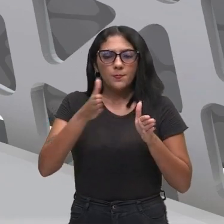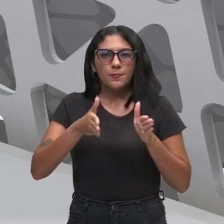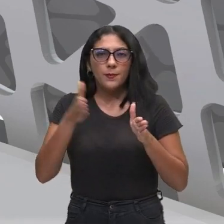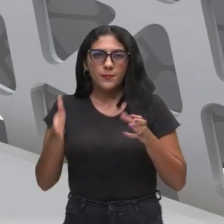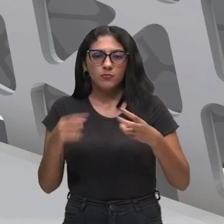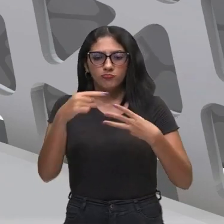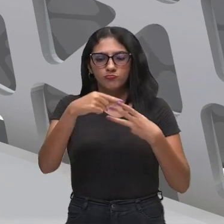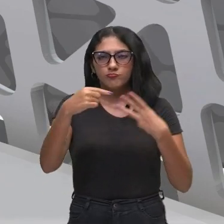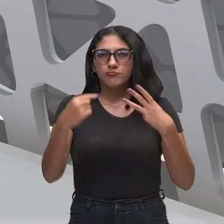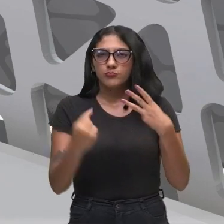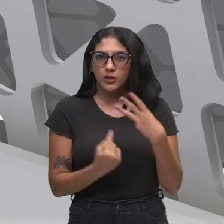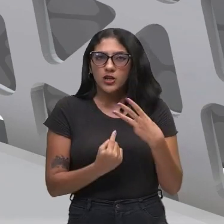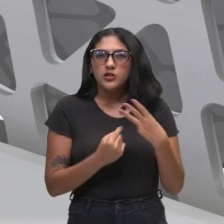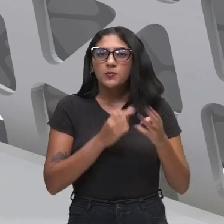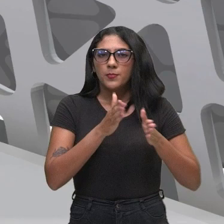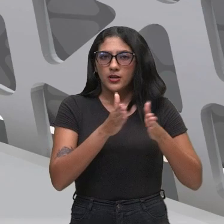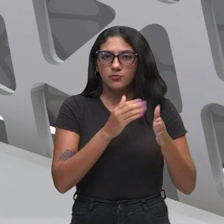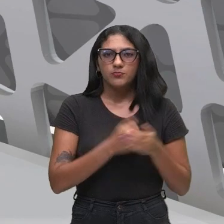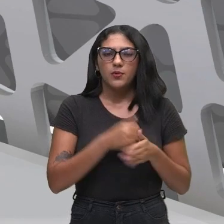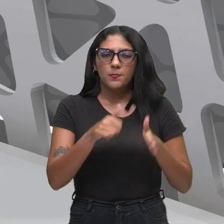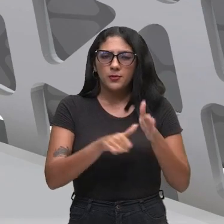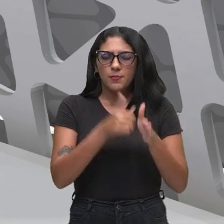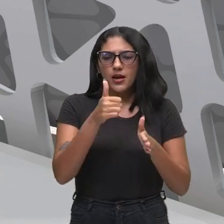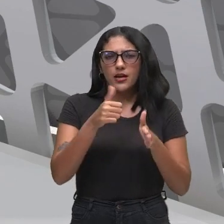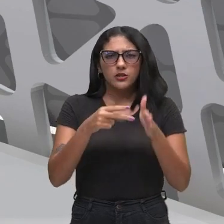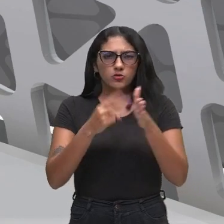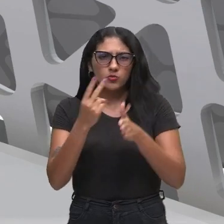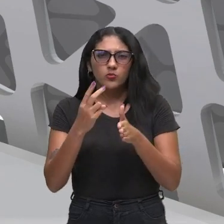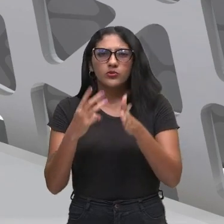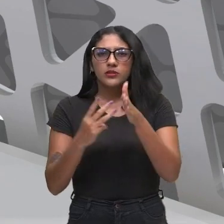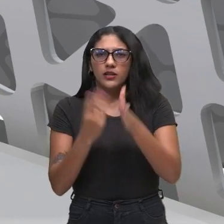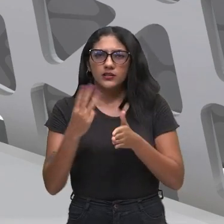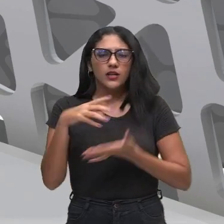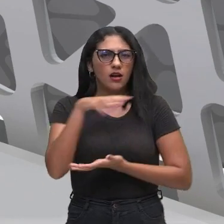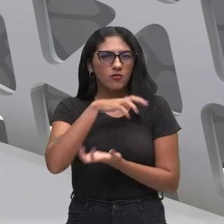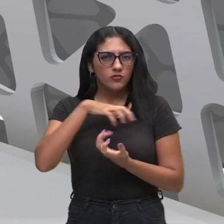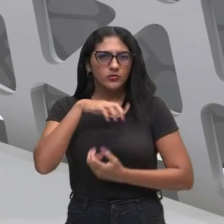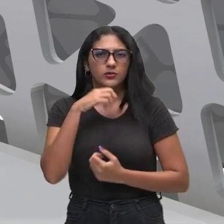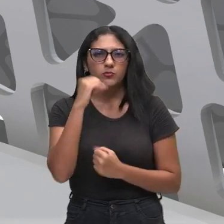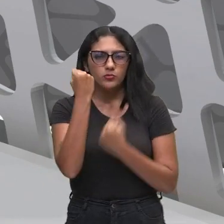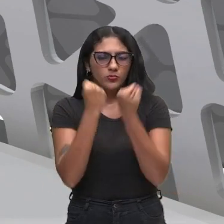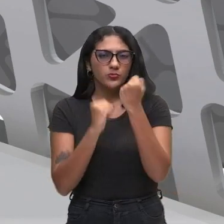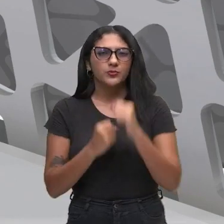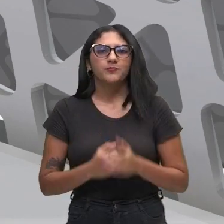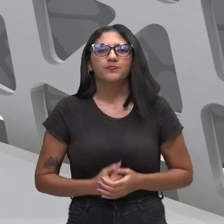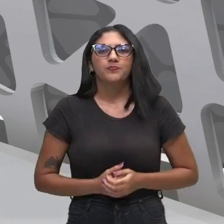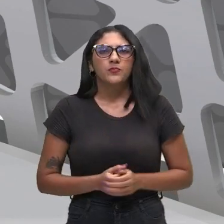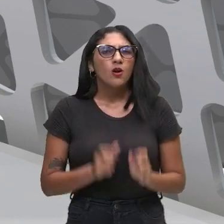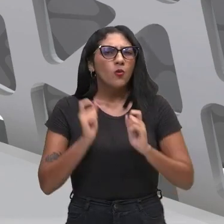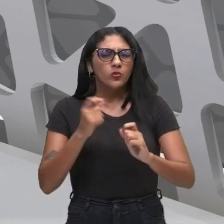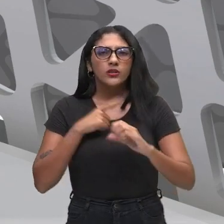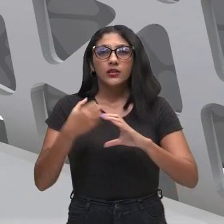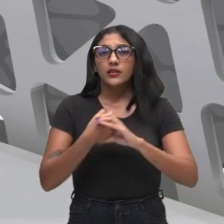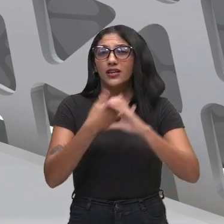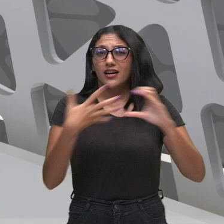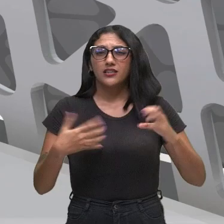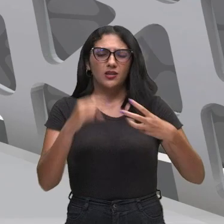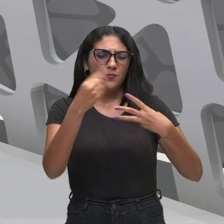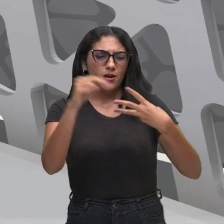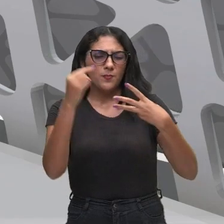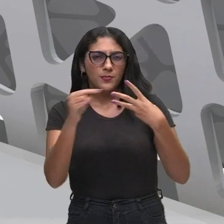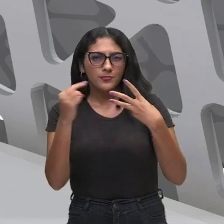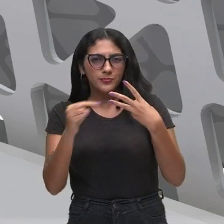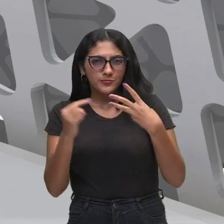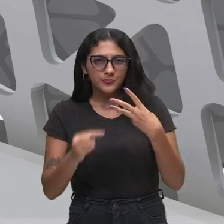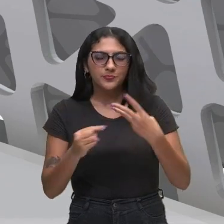3 fases. Primeira, segunda e terceira revoluções industriais. E o que caracteriza cada uma dessas